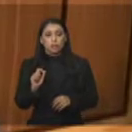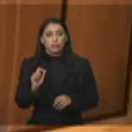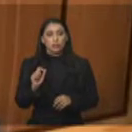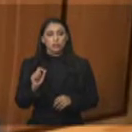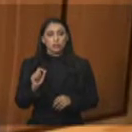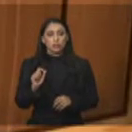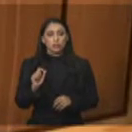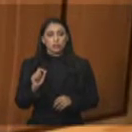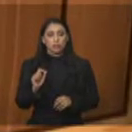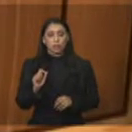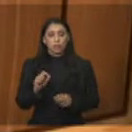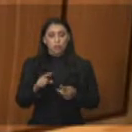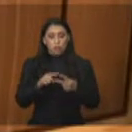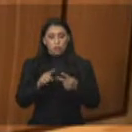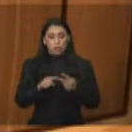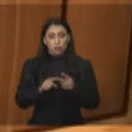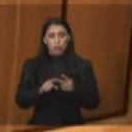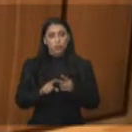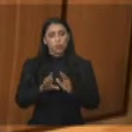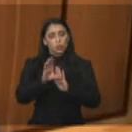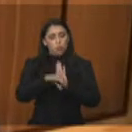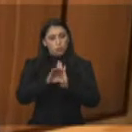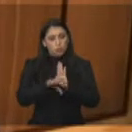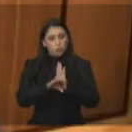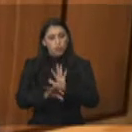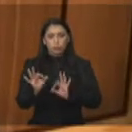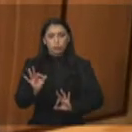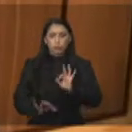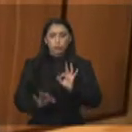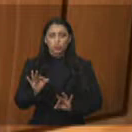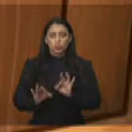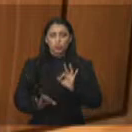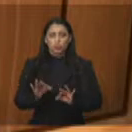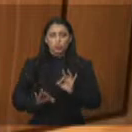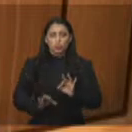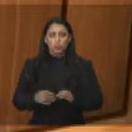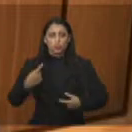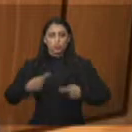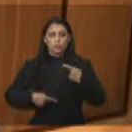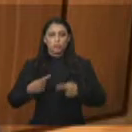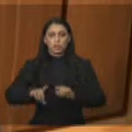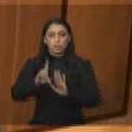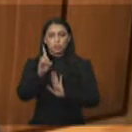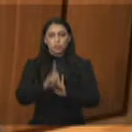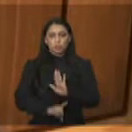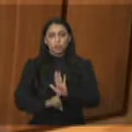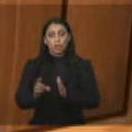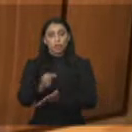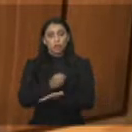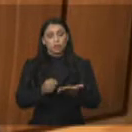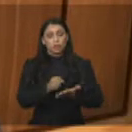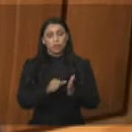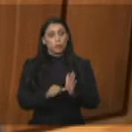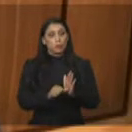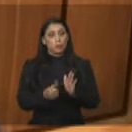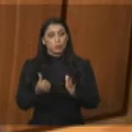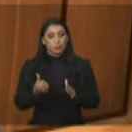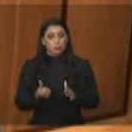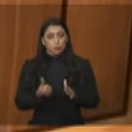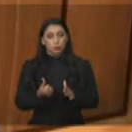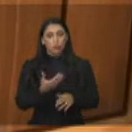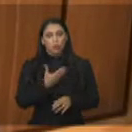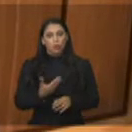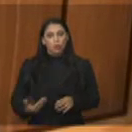seu desdobramento em dois conceitos jurídicos centrais no debate desse direito fundamental. Primeiro, o Estado enquanto